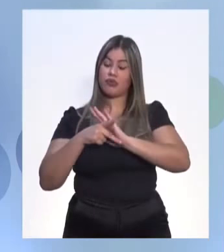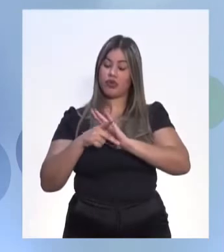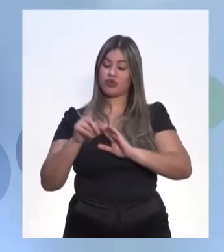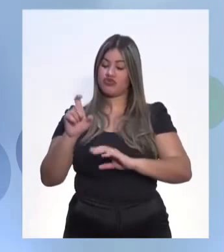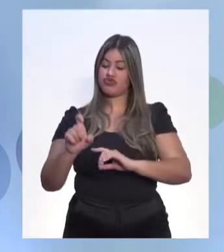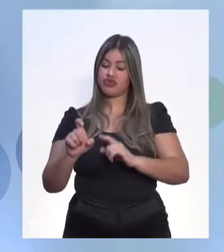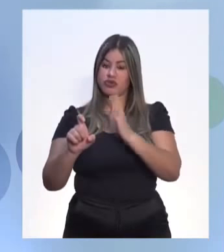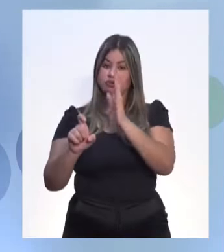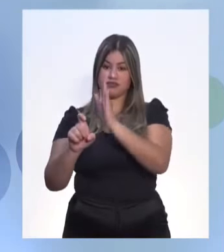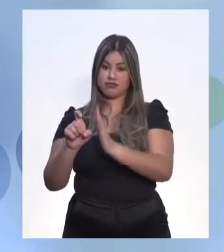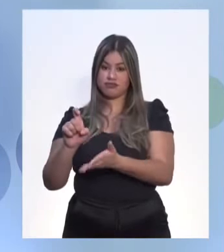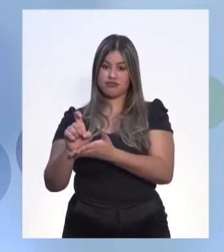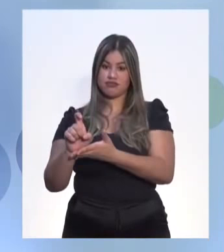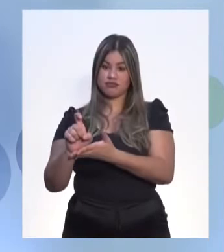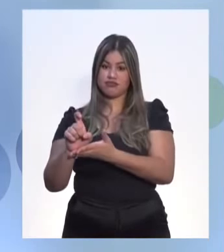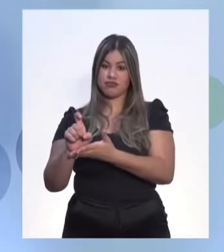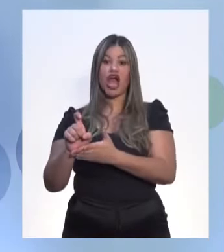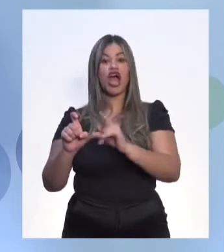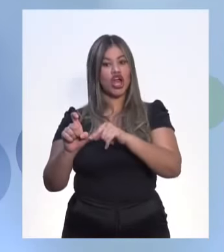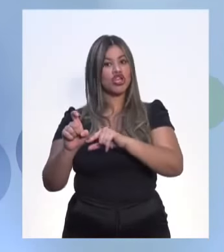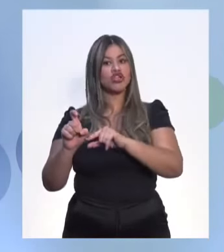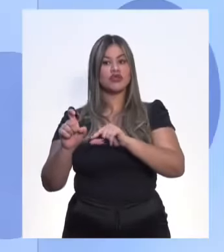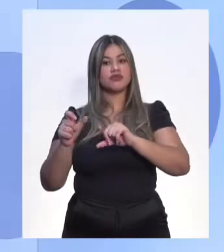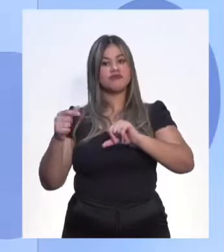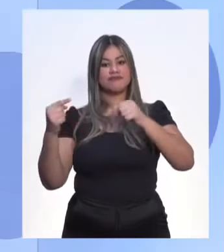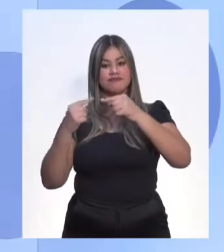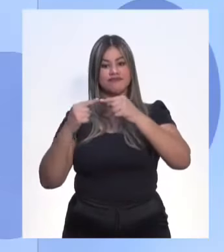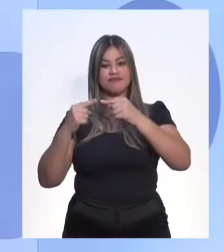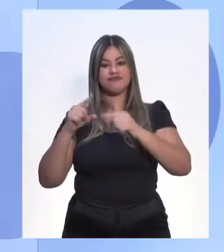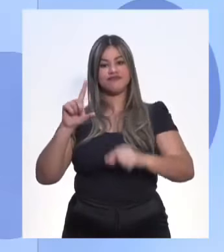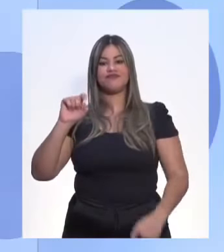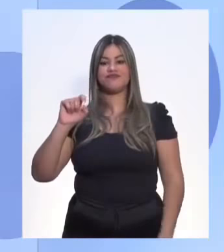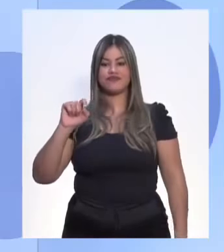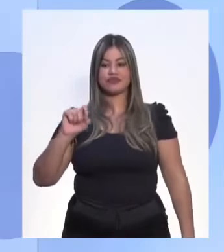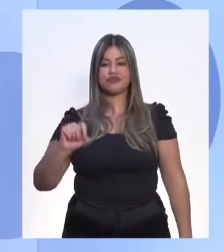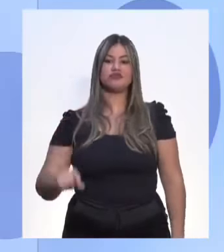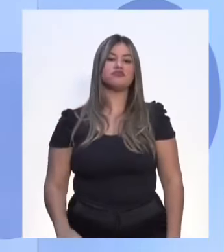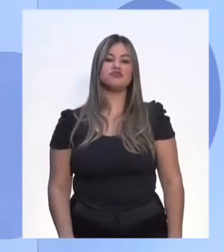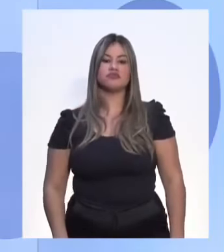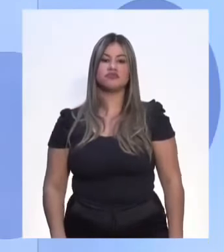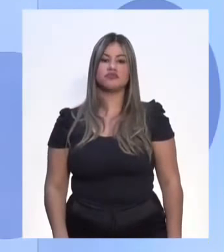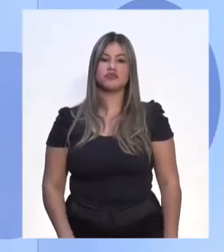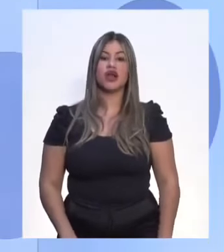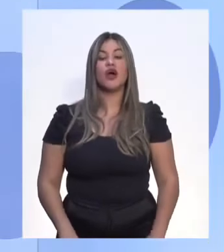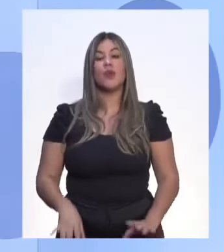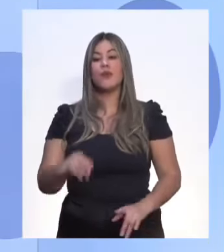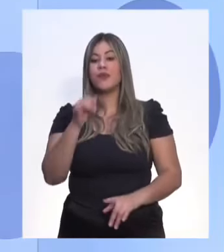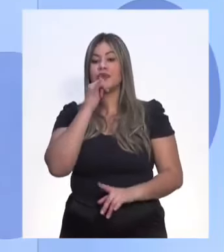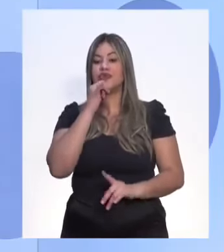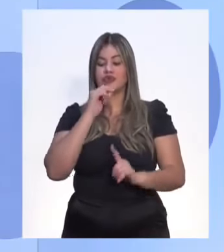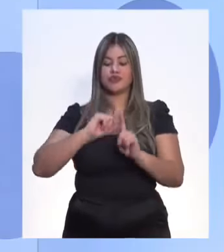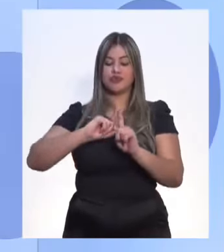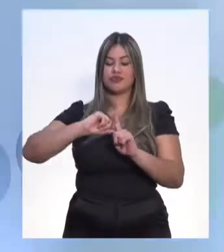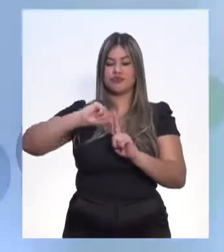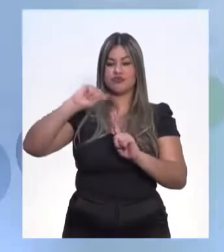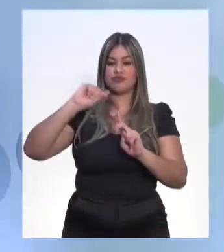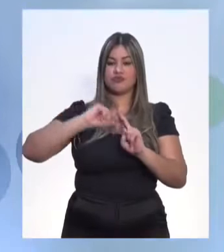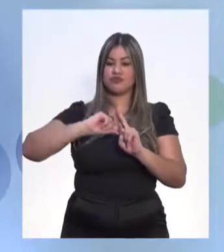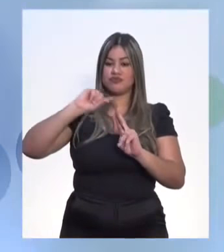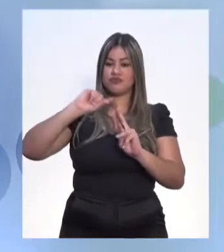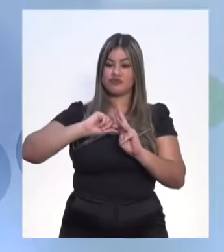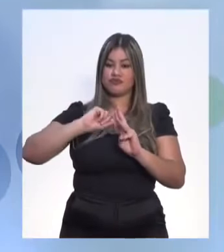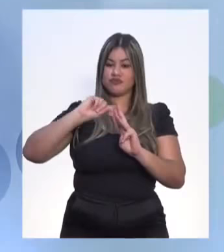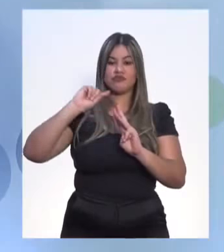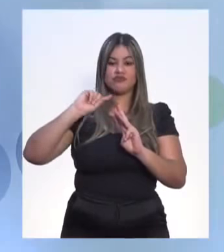uma determinada posição ele muda era nosso para o nosso sistema uma determinada a casa exatamente a casa então quando se